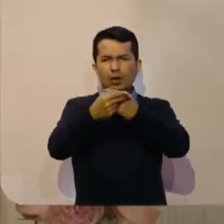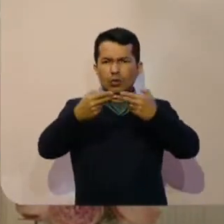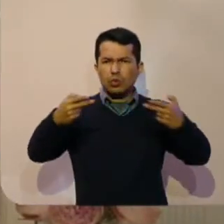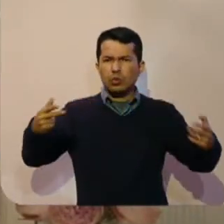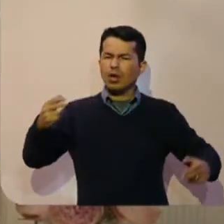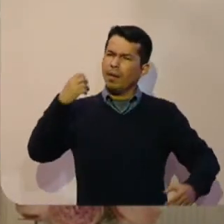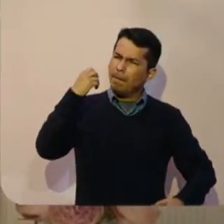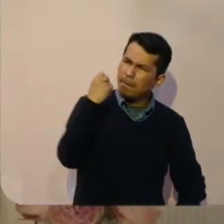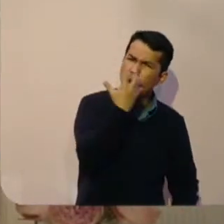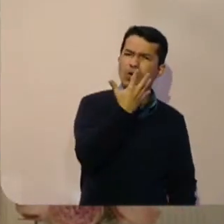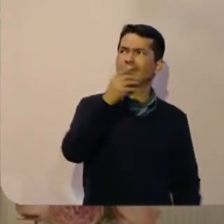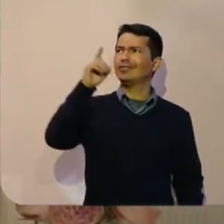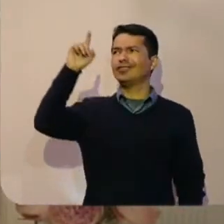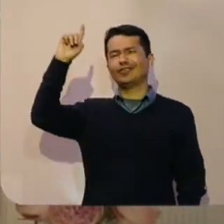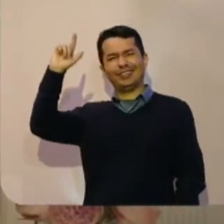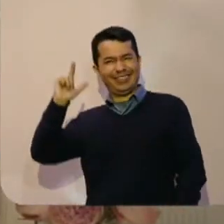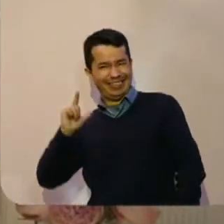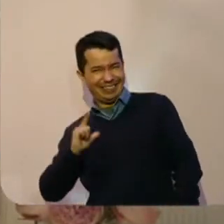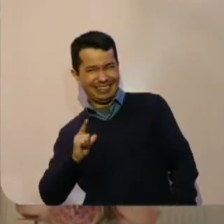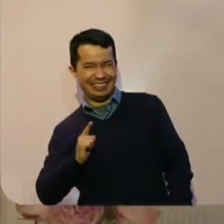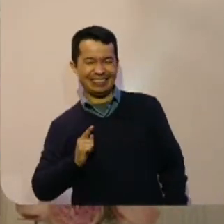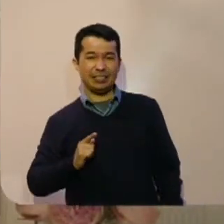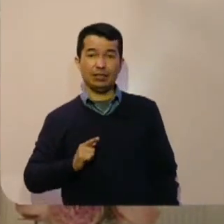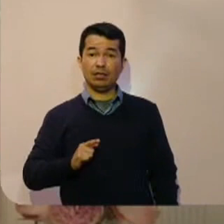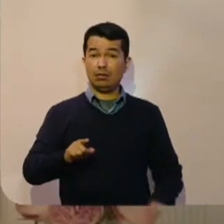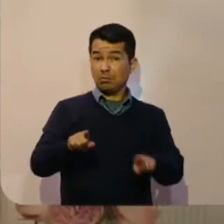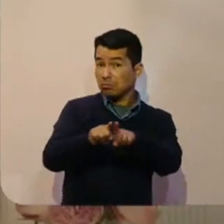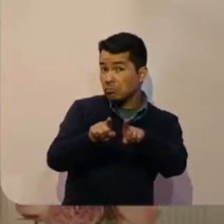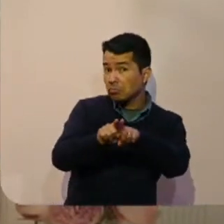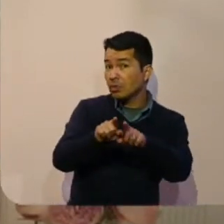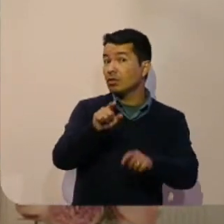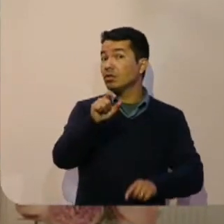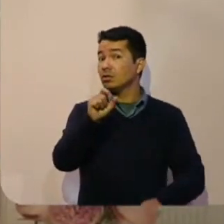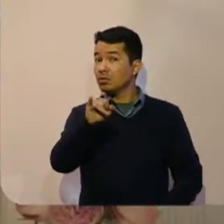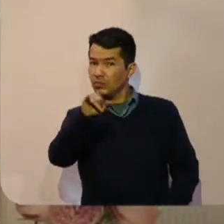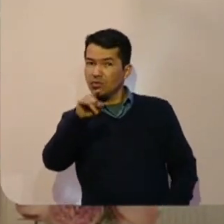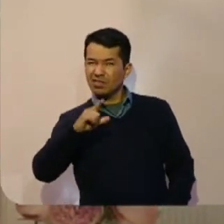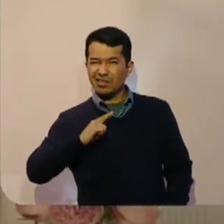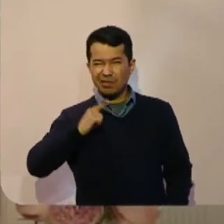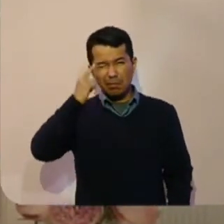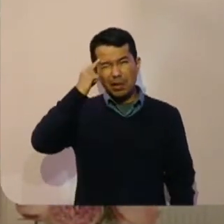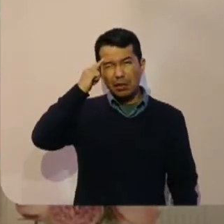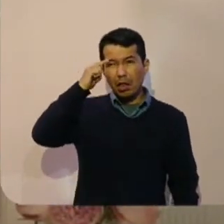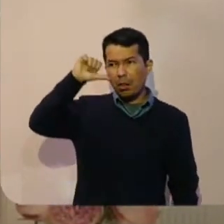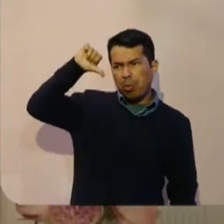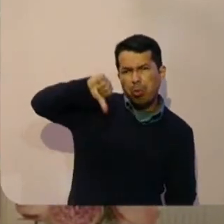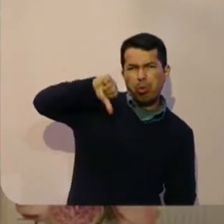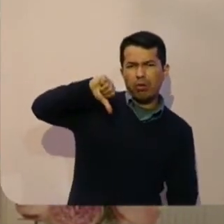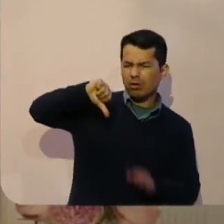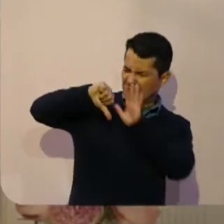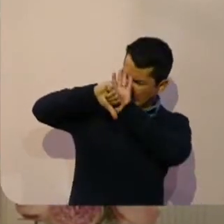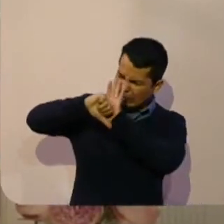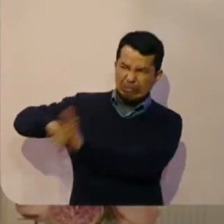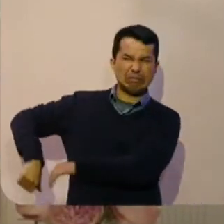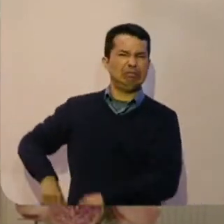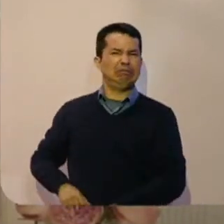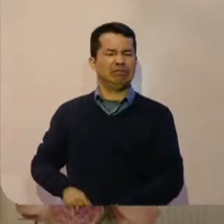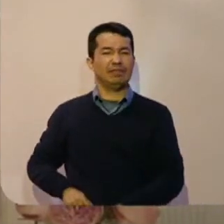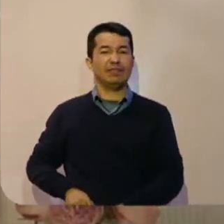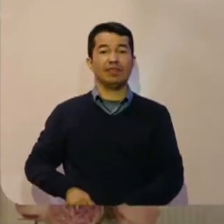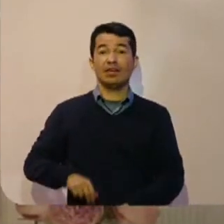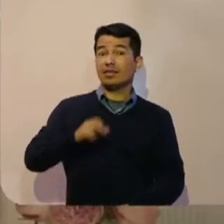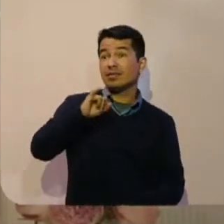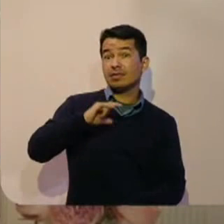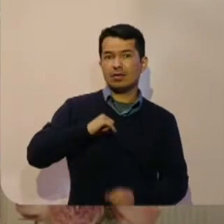outro lado. Tudo que for de boa fama, de má fama tira fora. Tudo que for excelente, digno de